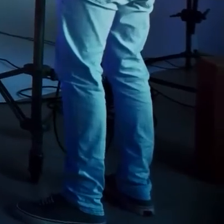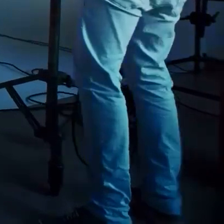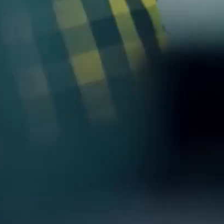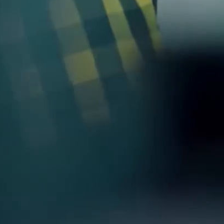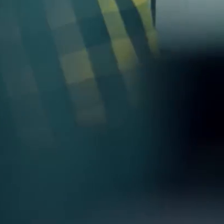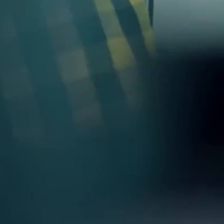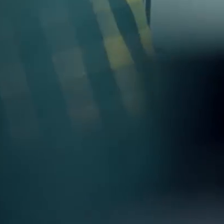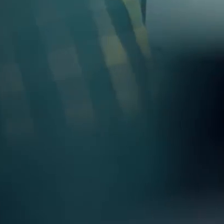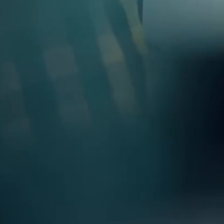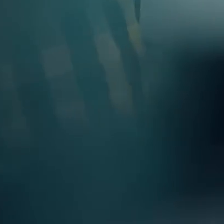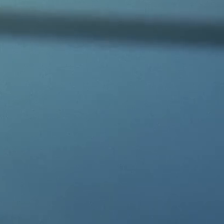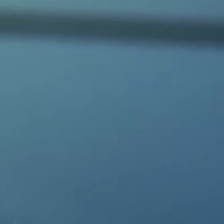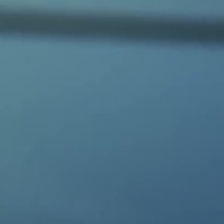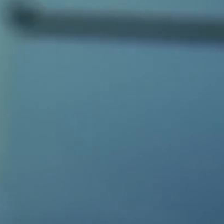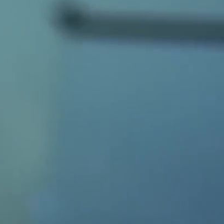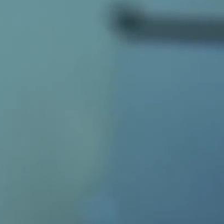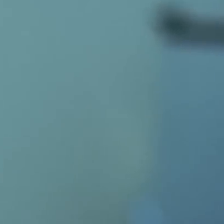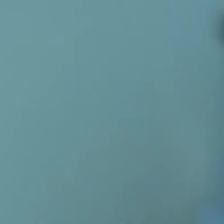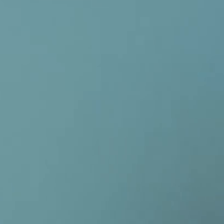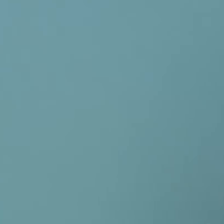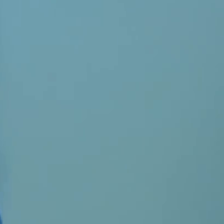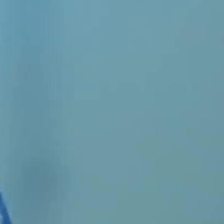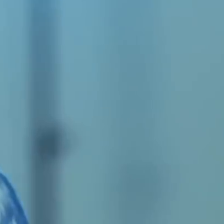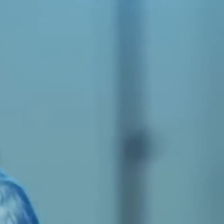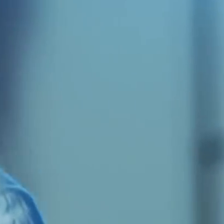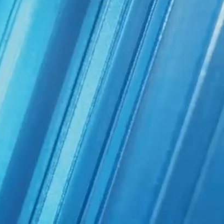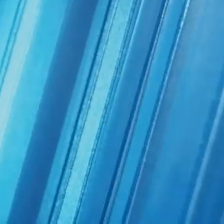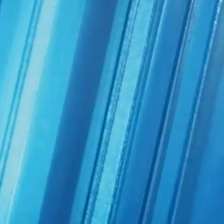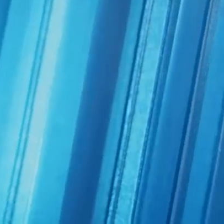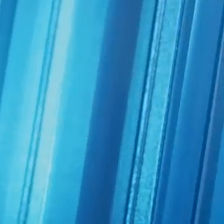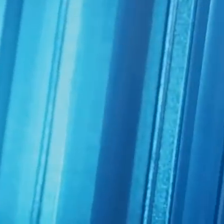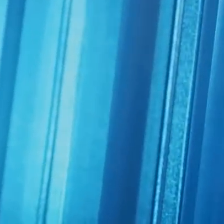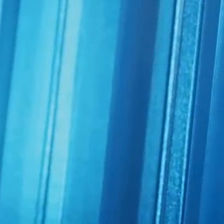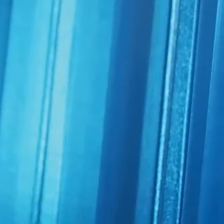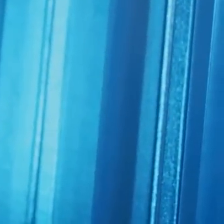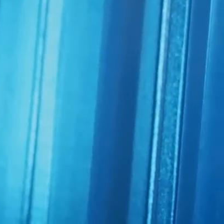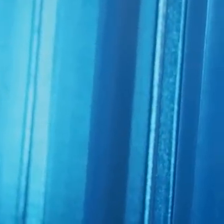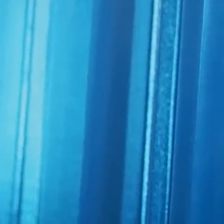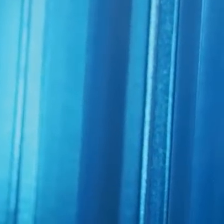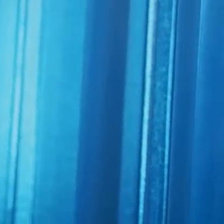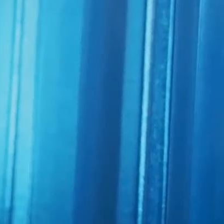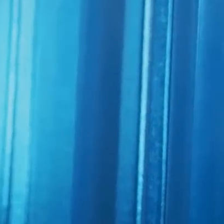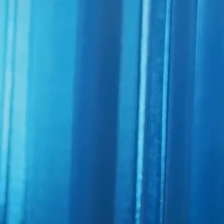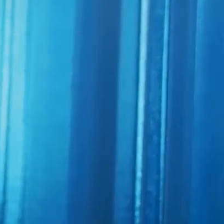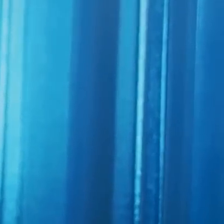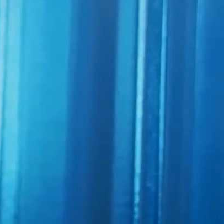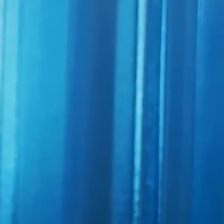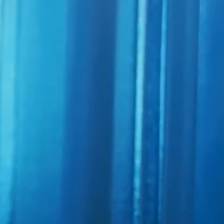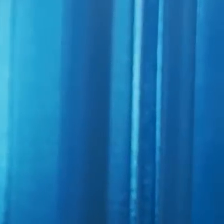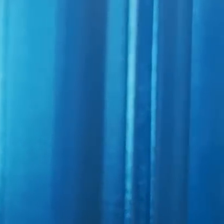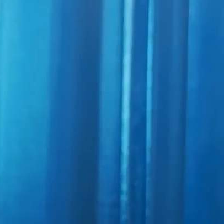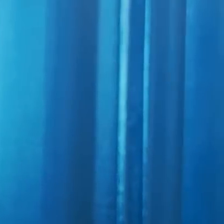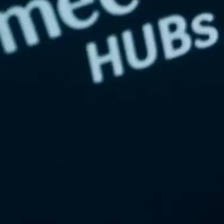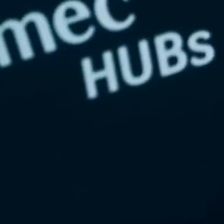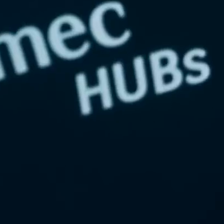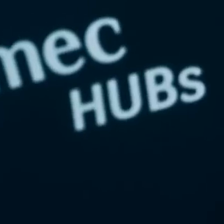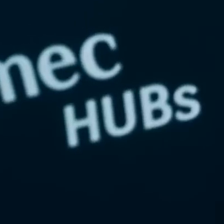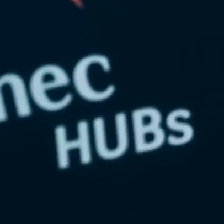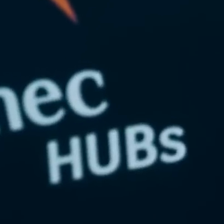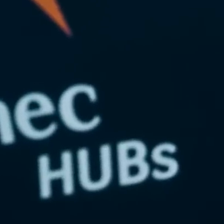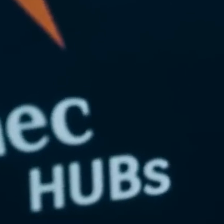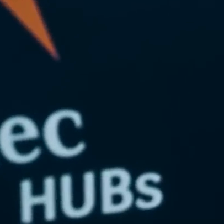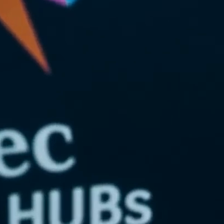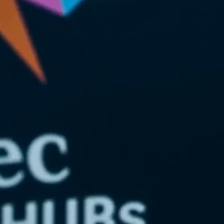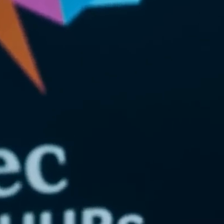da Thalita é ensinar skills e mindset global. O negócio do Bernardo é romper fronteiras. Já